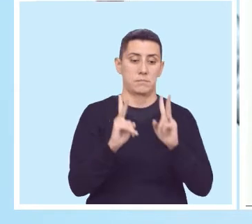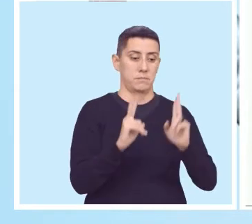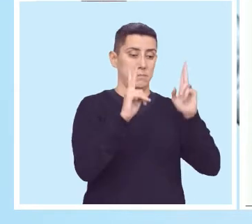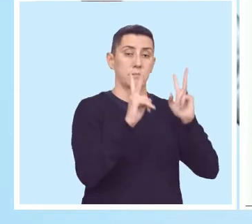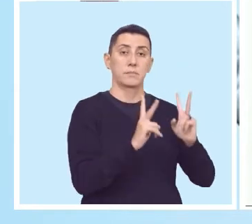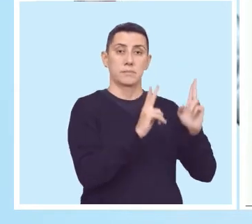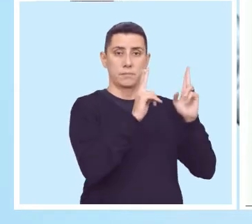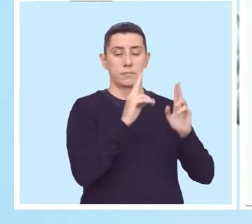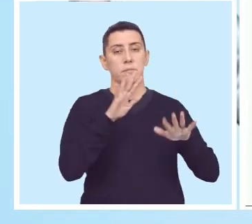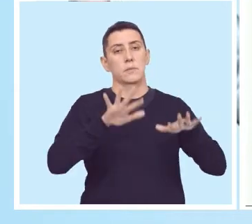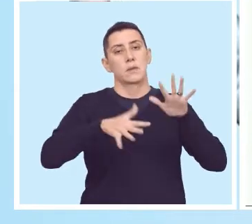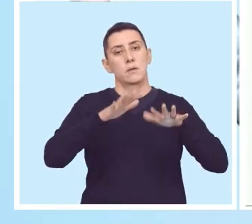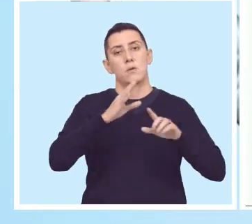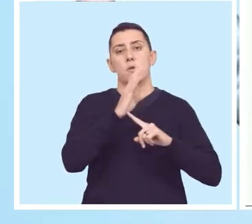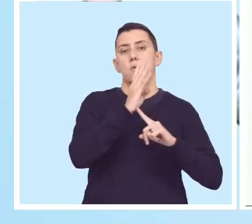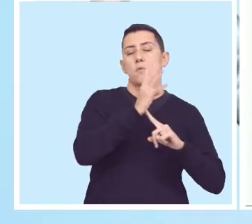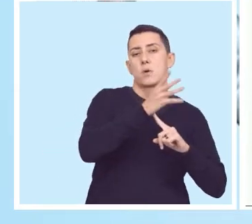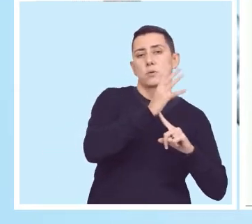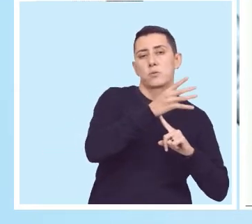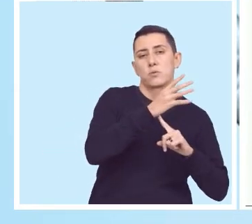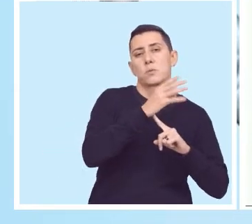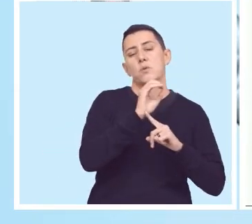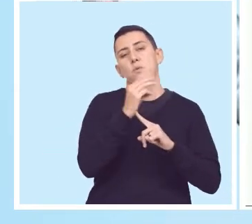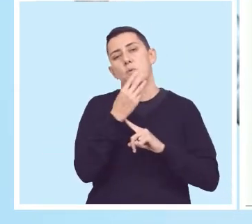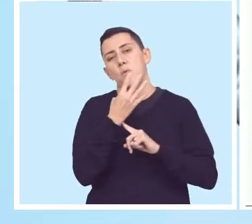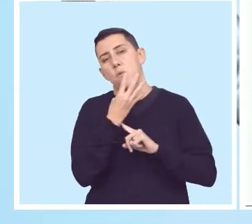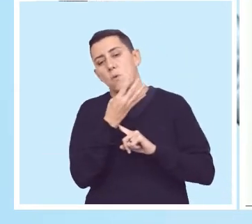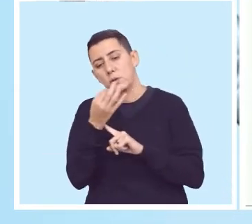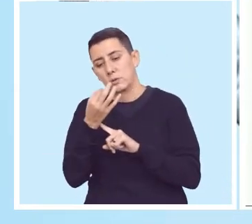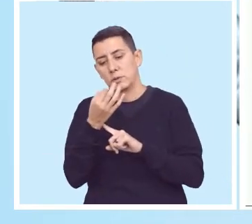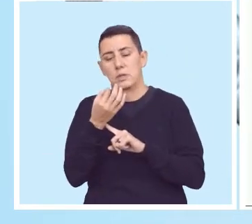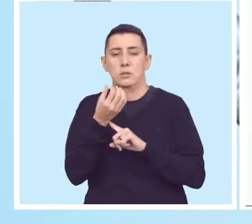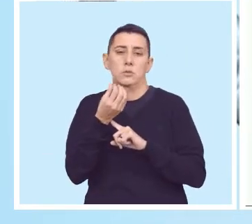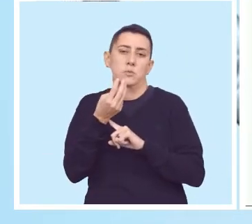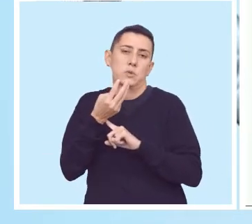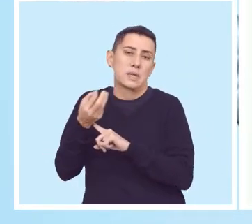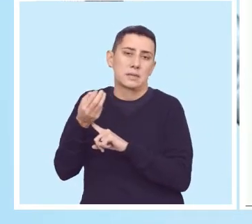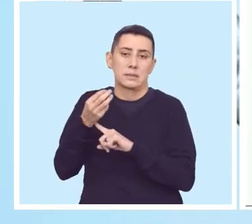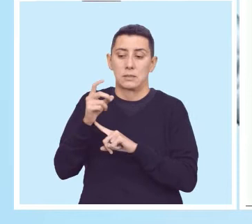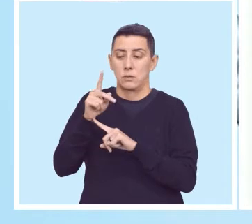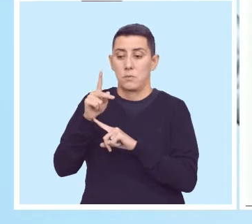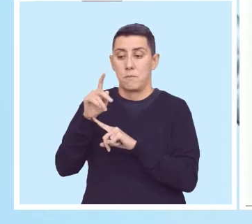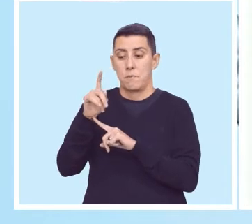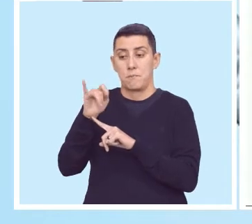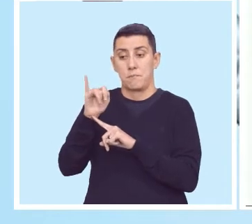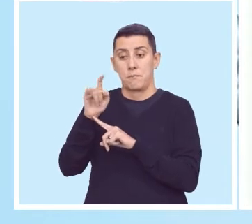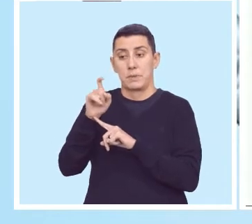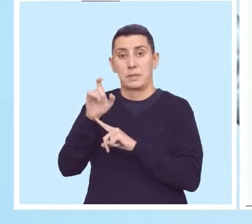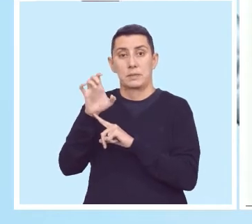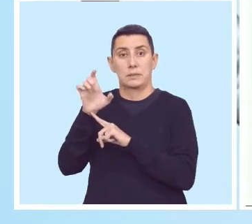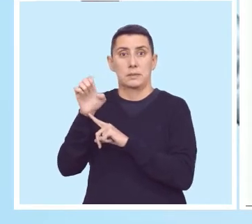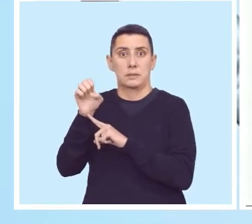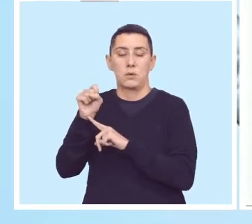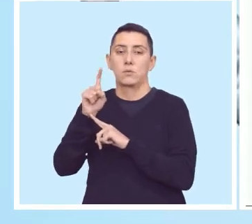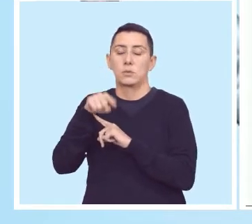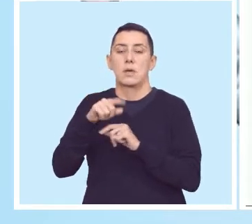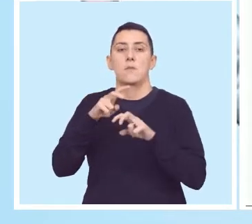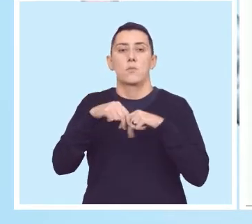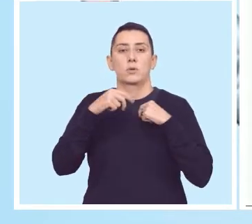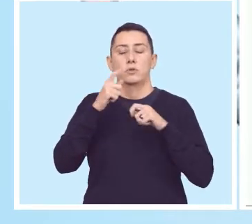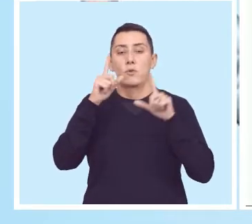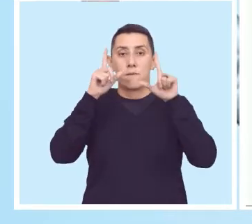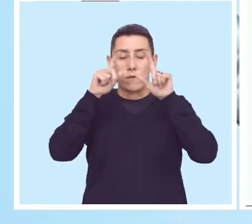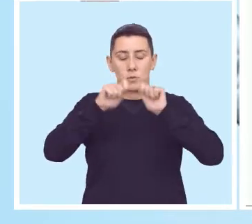dimensão de 4.000 ou de 400 por 300 pixels. Eles são oriundos das imagens de alta resolução, ou